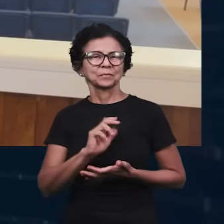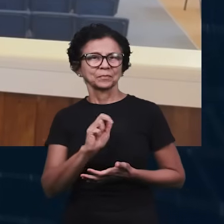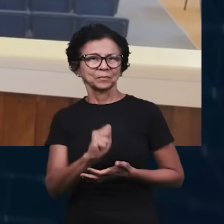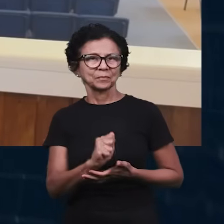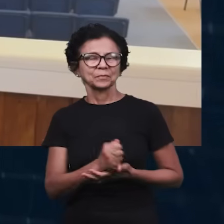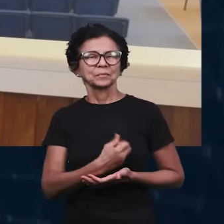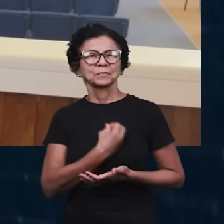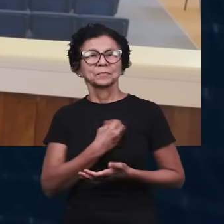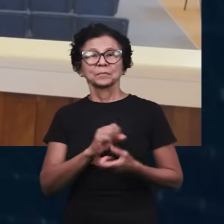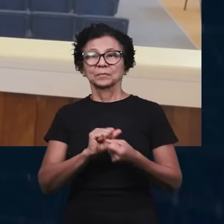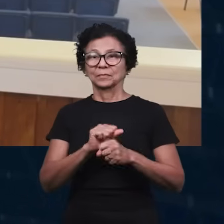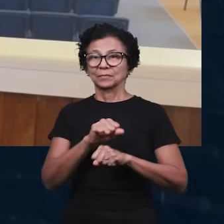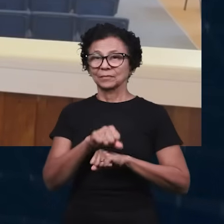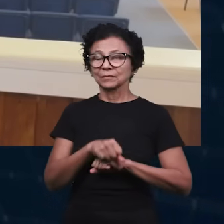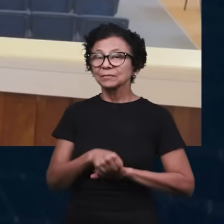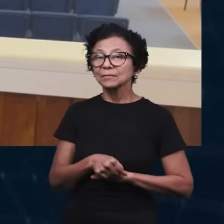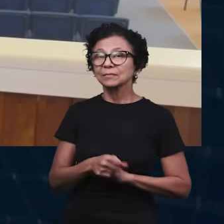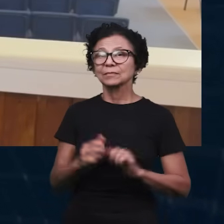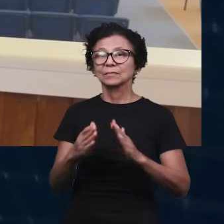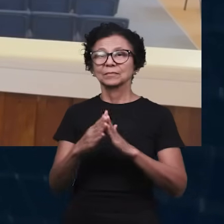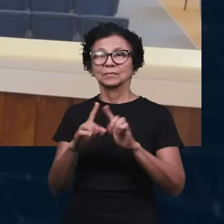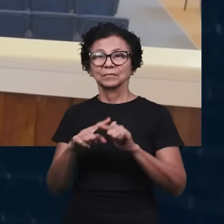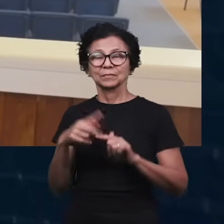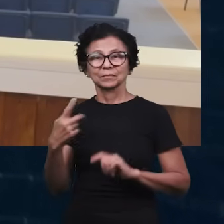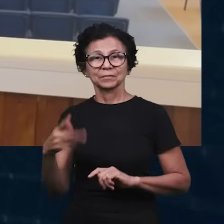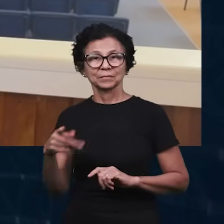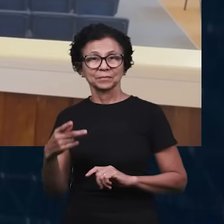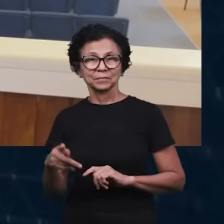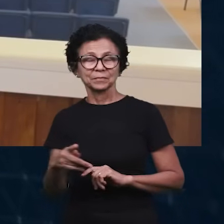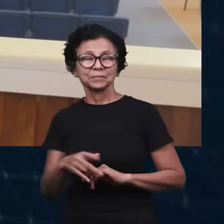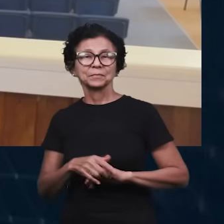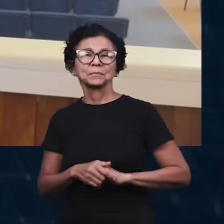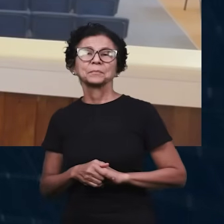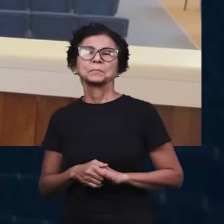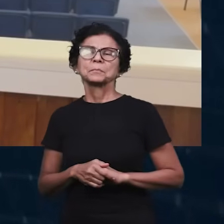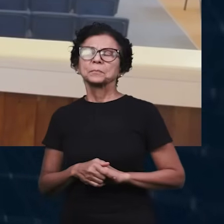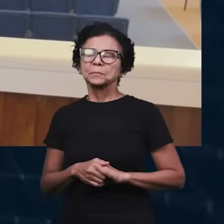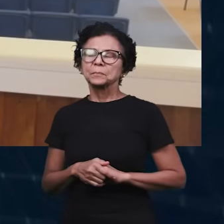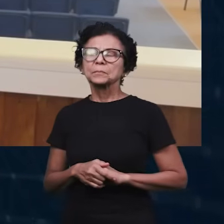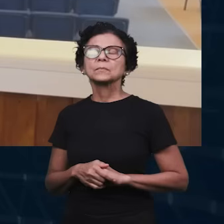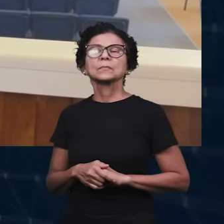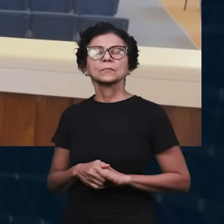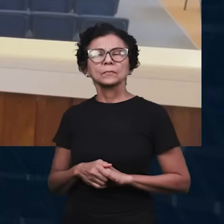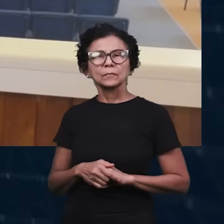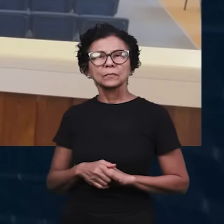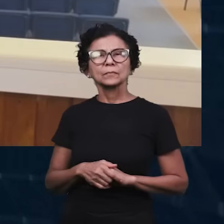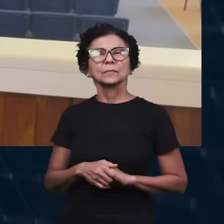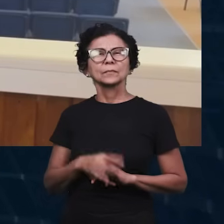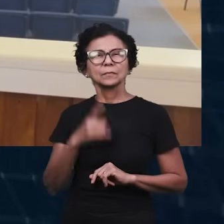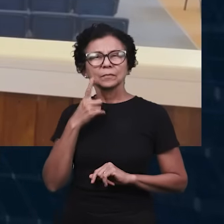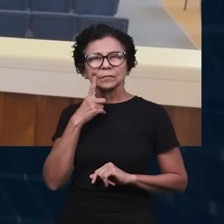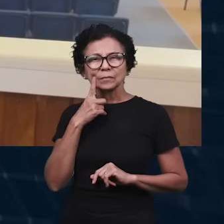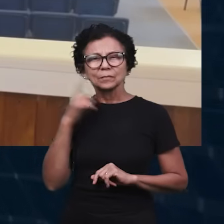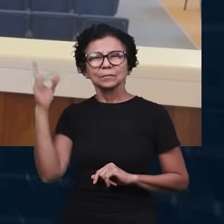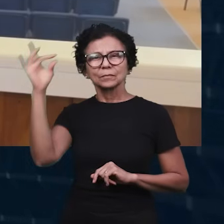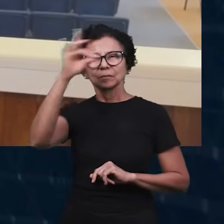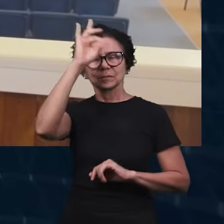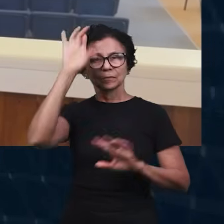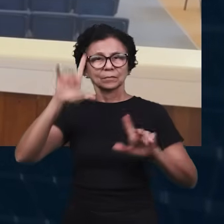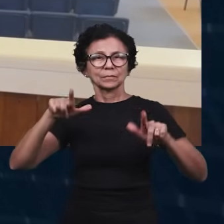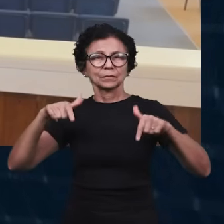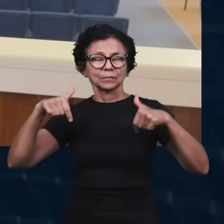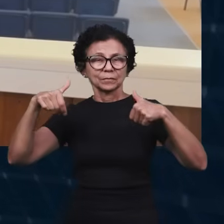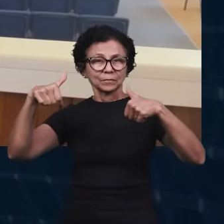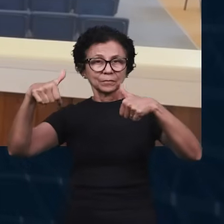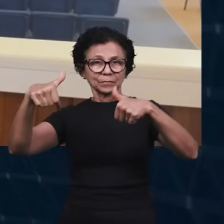deste seminário com os irmãos, com a igreja local, vendo a operação do Espírito Santo se cumprir